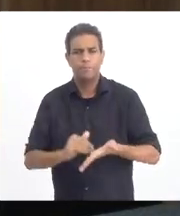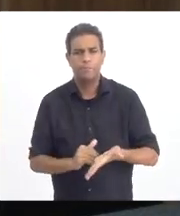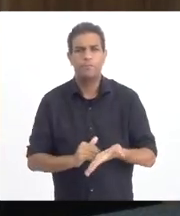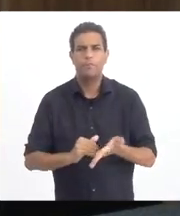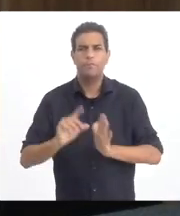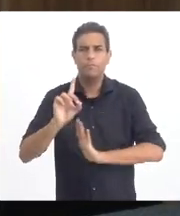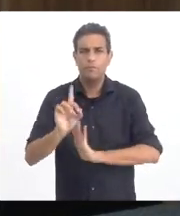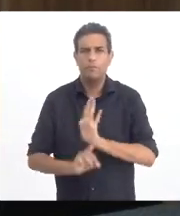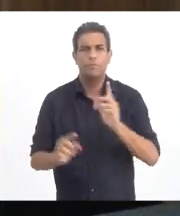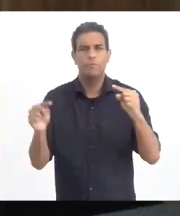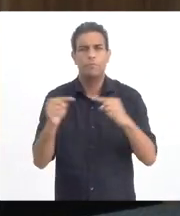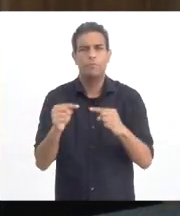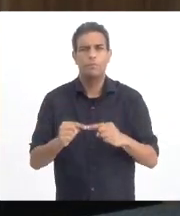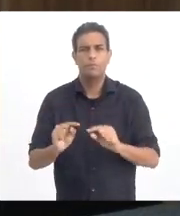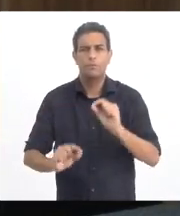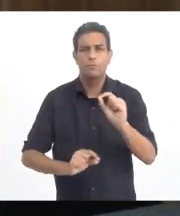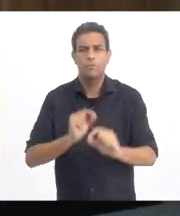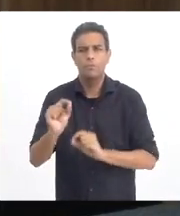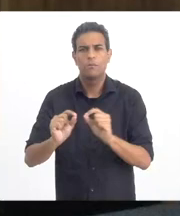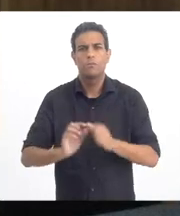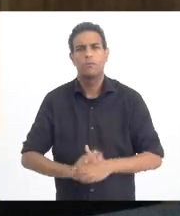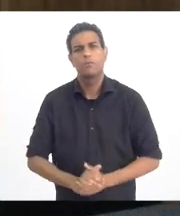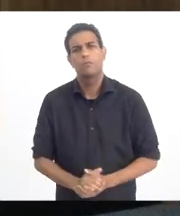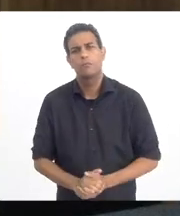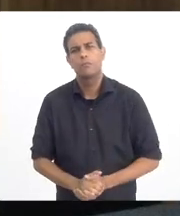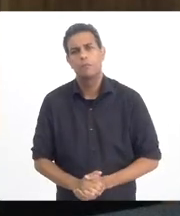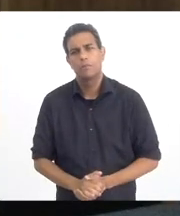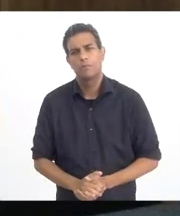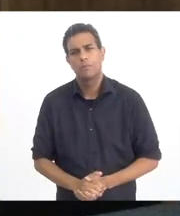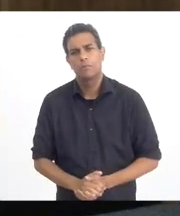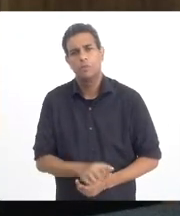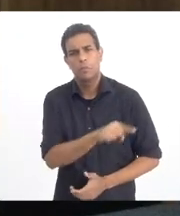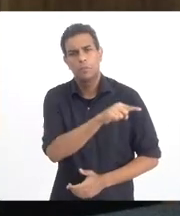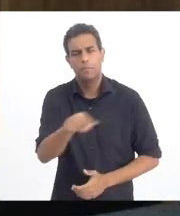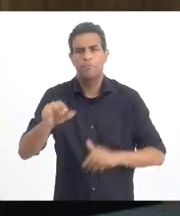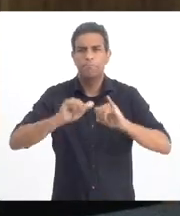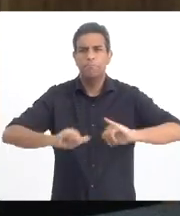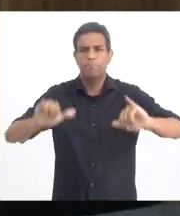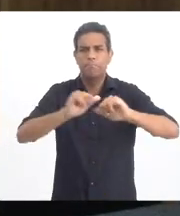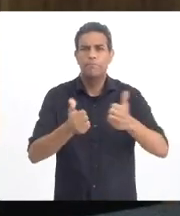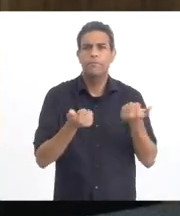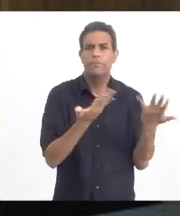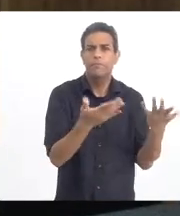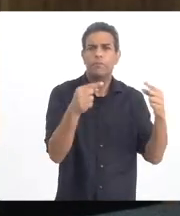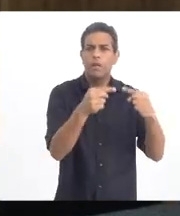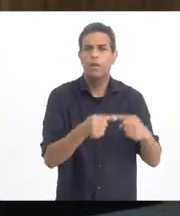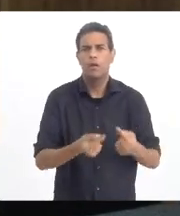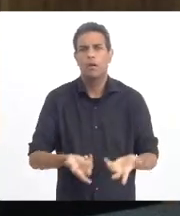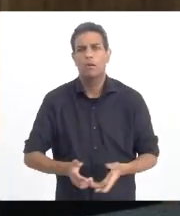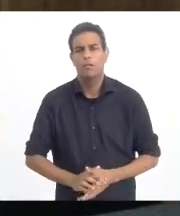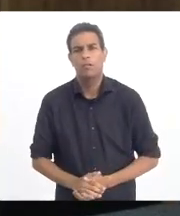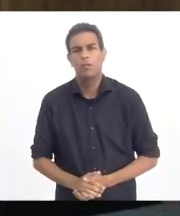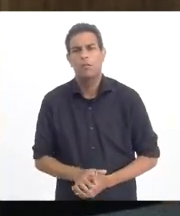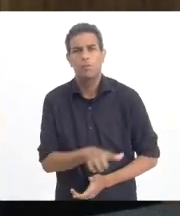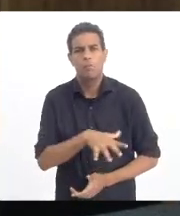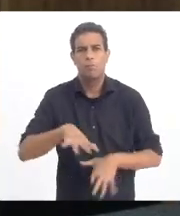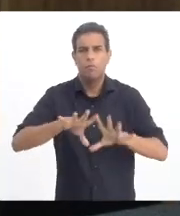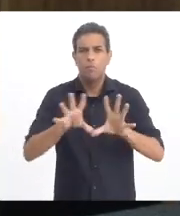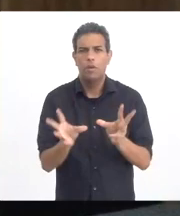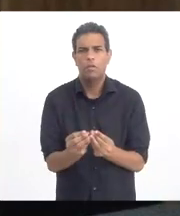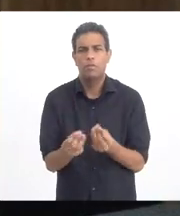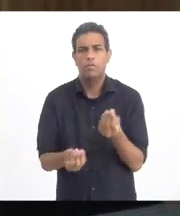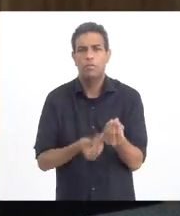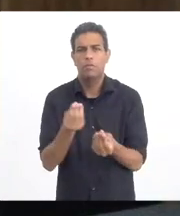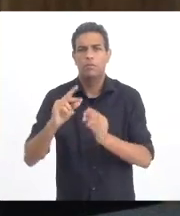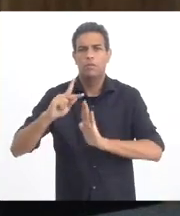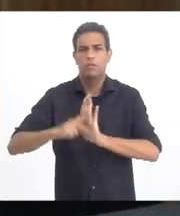ele aplica. Na hora para dar, ele não dá. Então, assim, o que é de César tem que ser dado a César. Né? Então, para encerrar, agradeço.